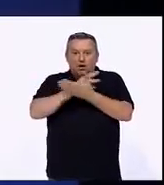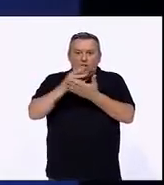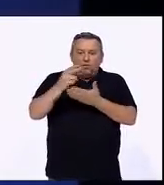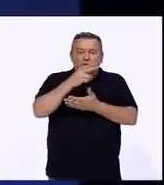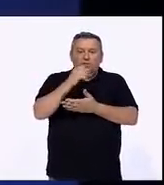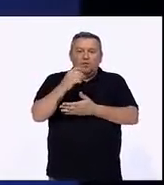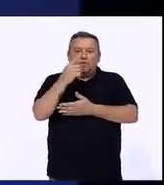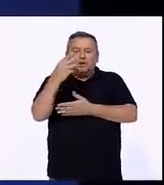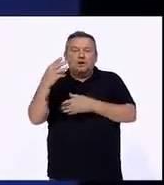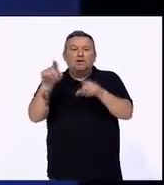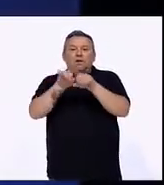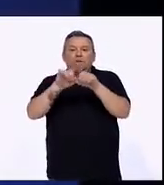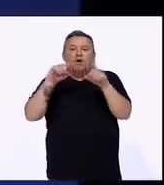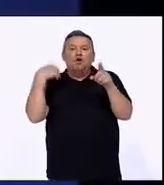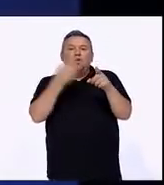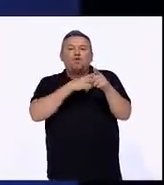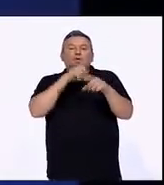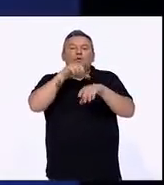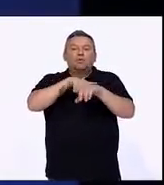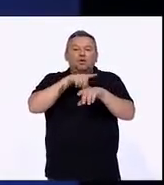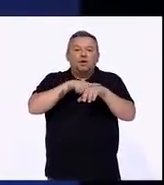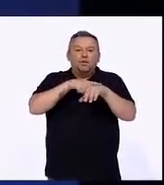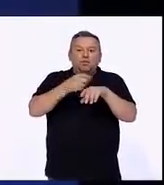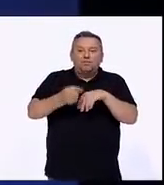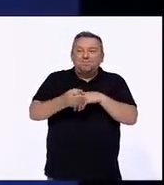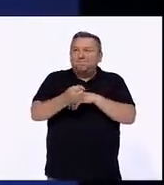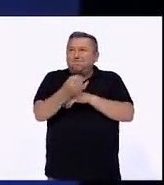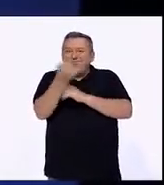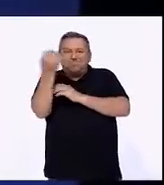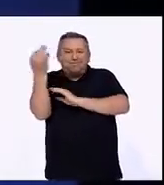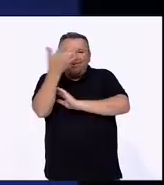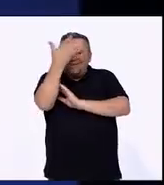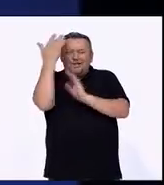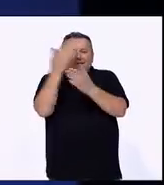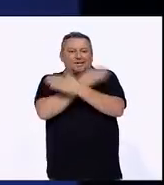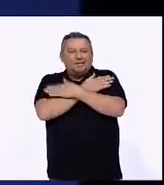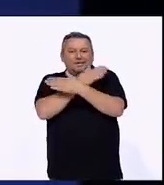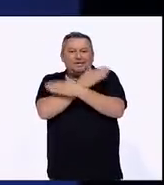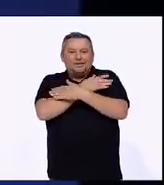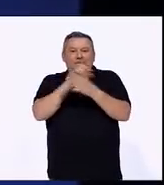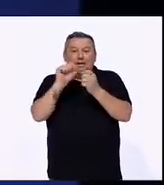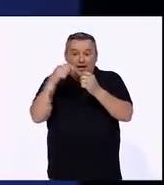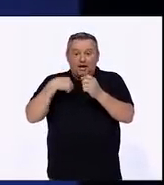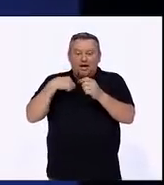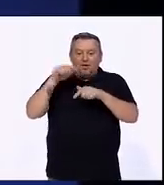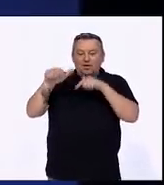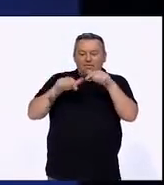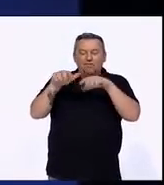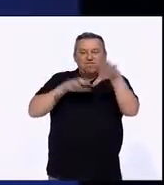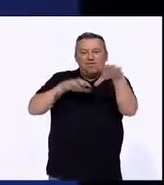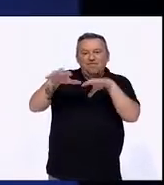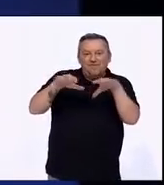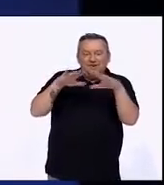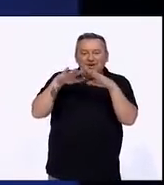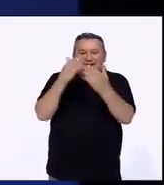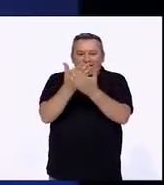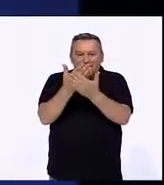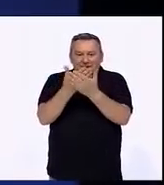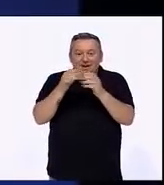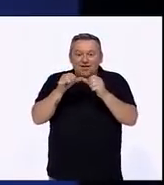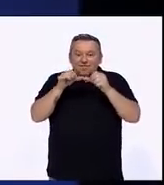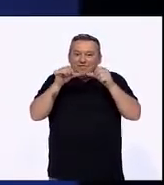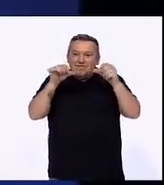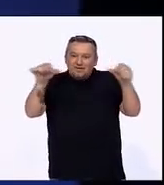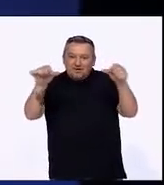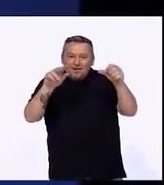2003, nós também vínhamos de um período de milhares de desempregados. Eu fazia movimento estudantil naquela época, eu estava na Uni, e nós tínhamos um adesivo que colocava o